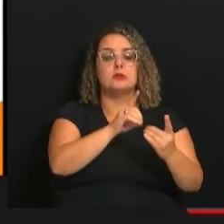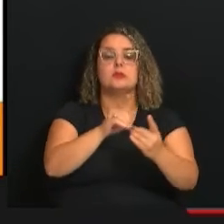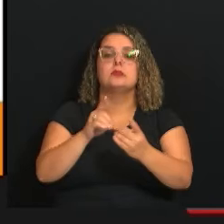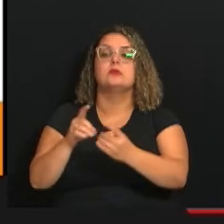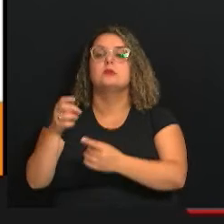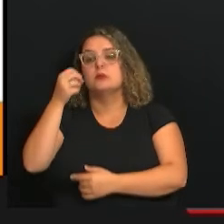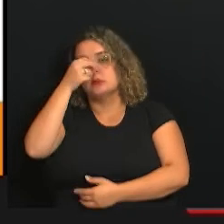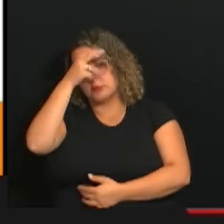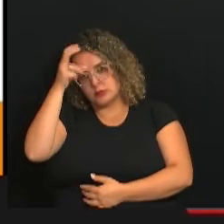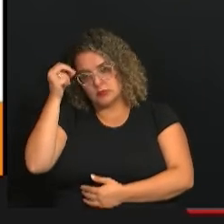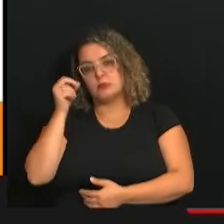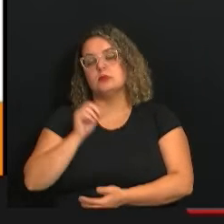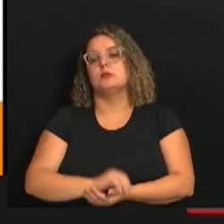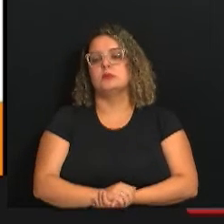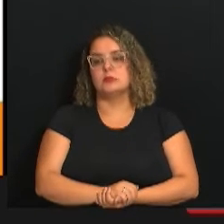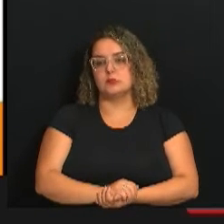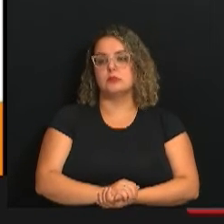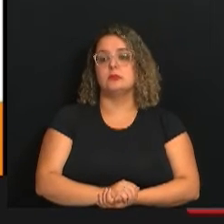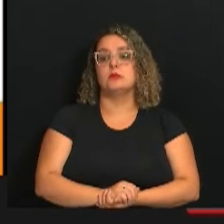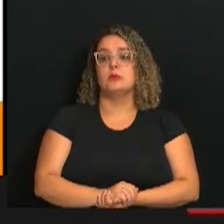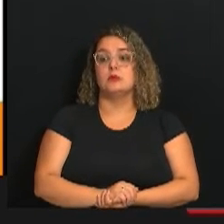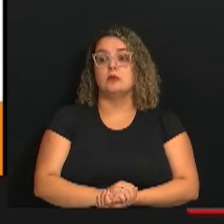Exatamente. Então,